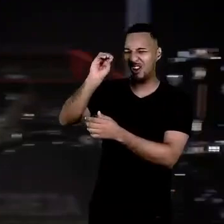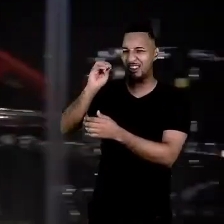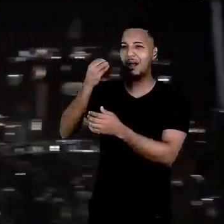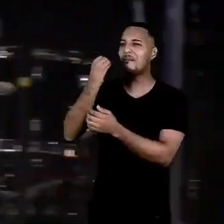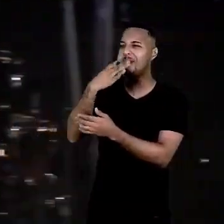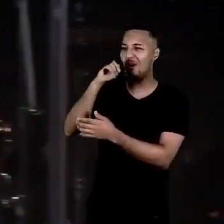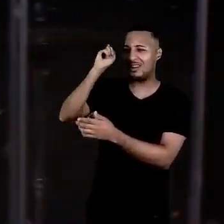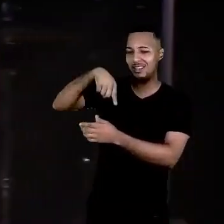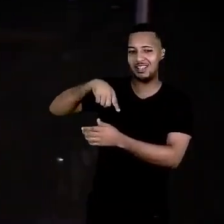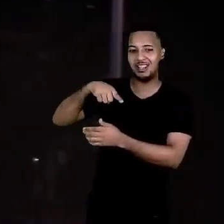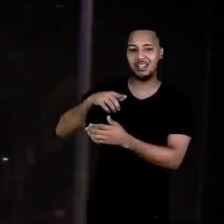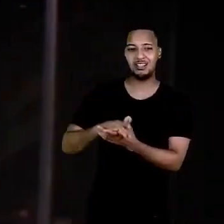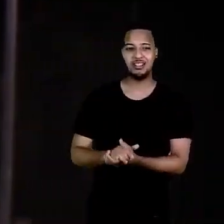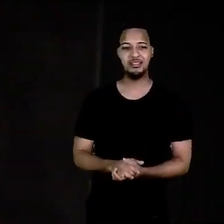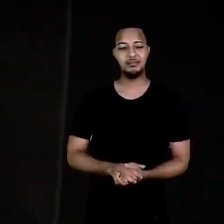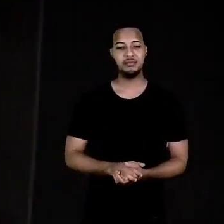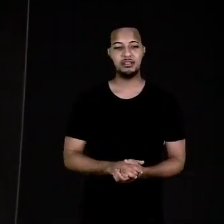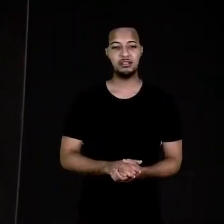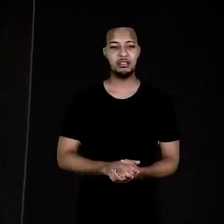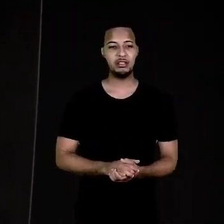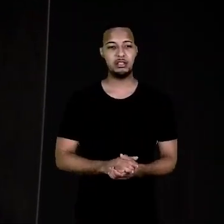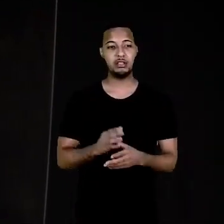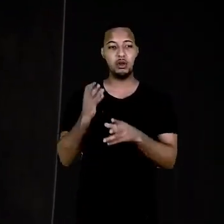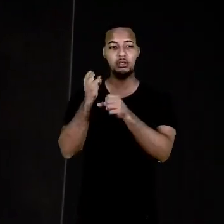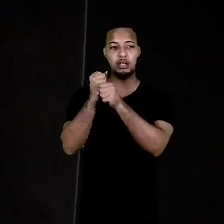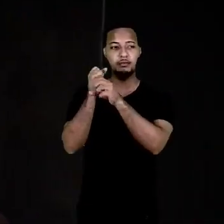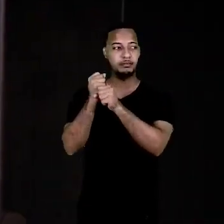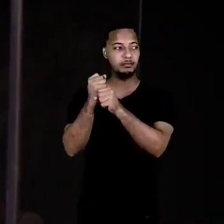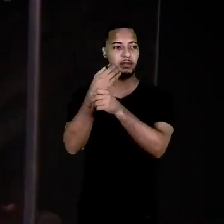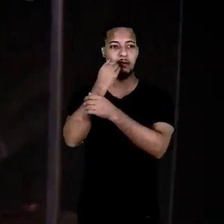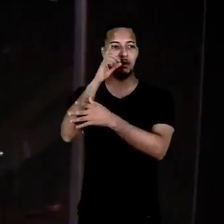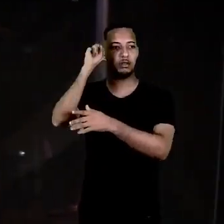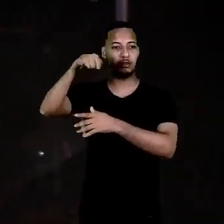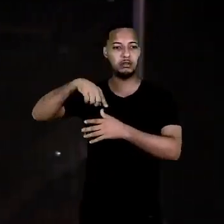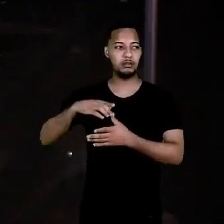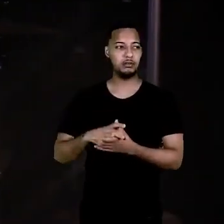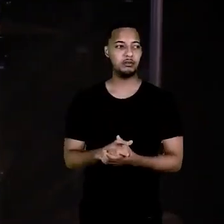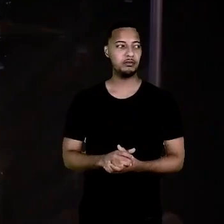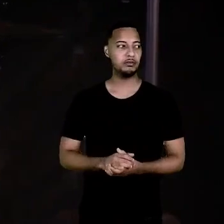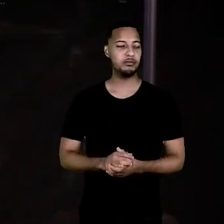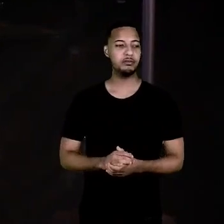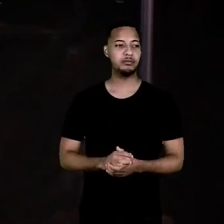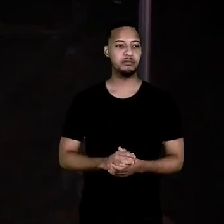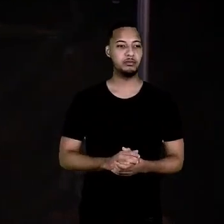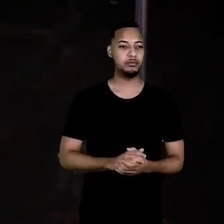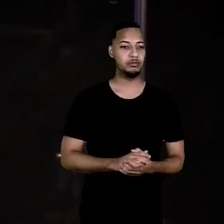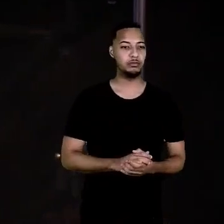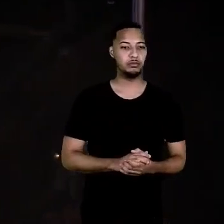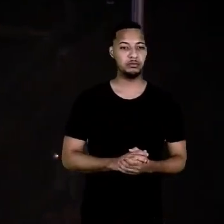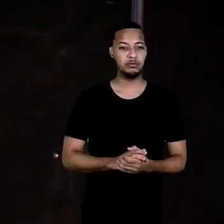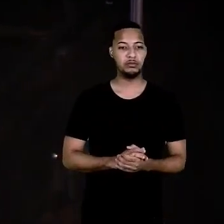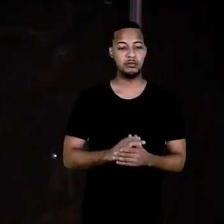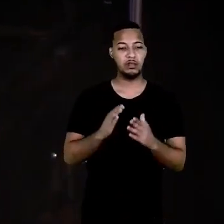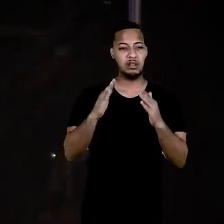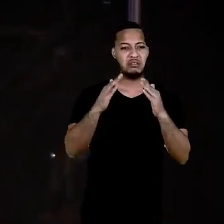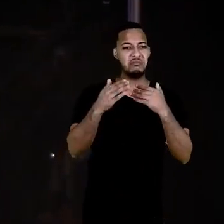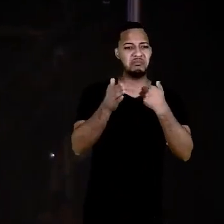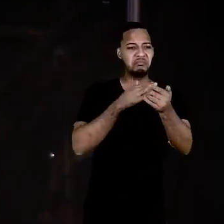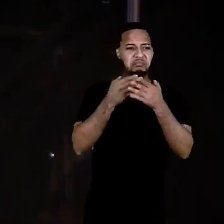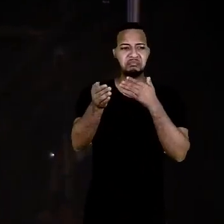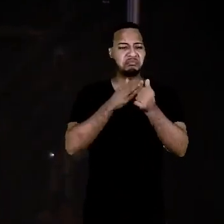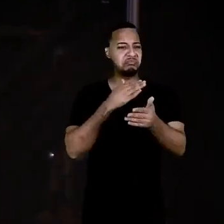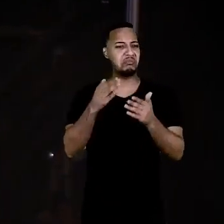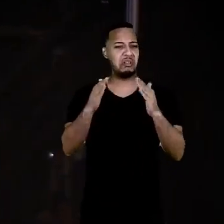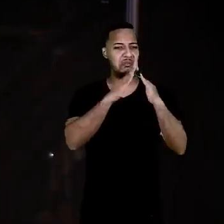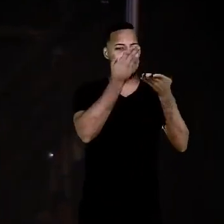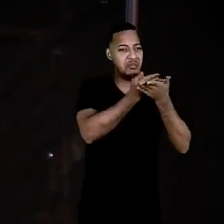viu? Tem que ser exemplo. Mas escuta, na escola, em qualquer lugar da vida, a gente